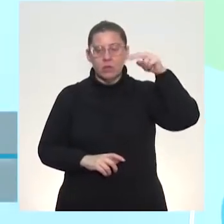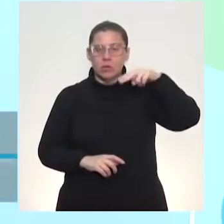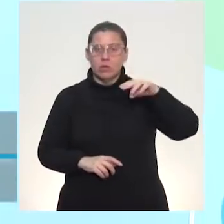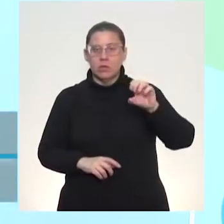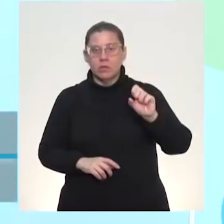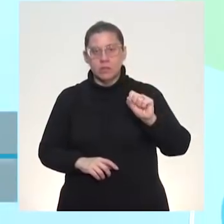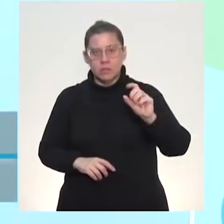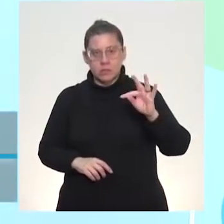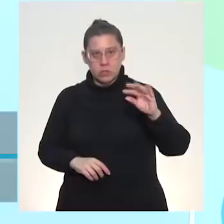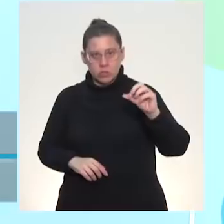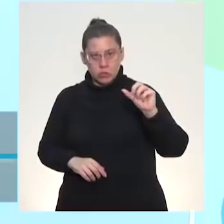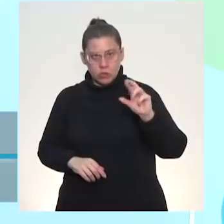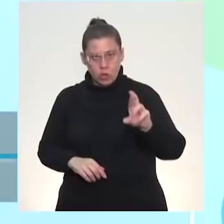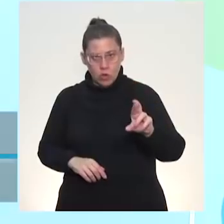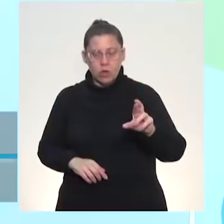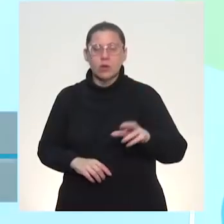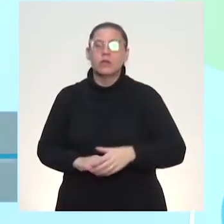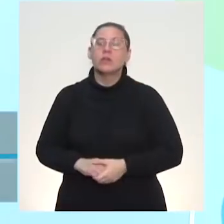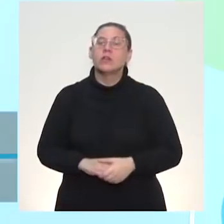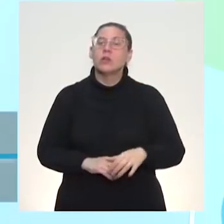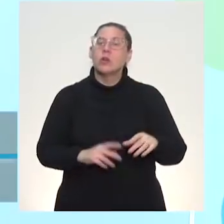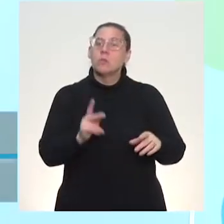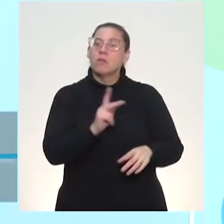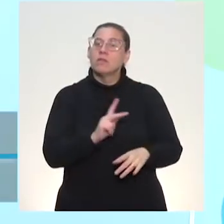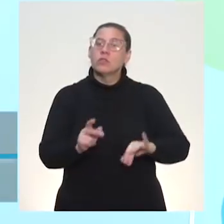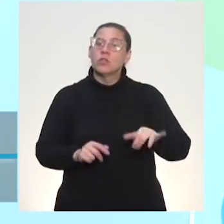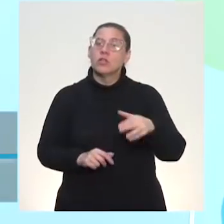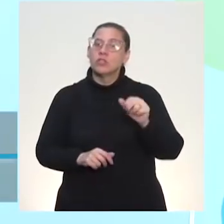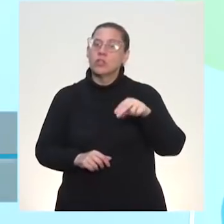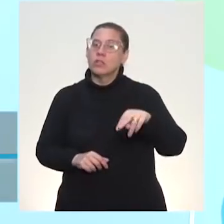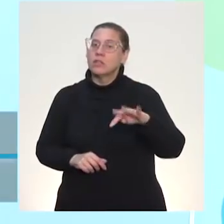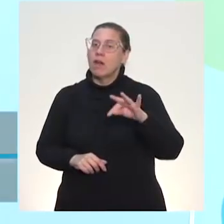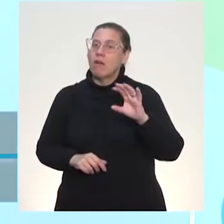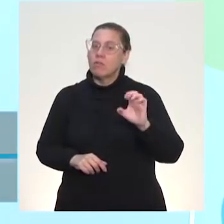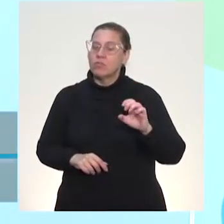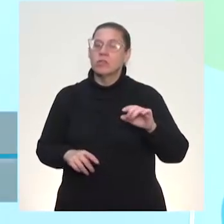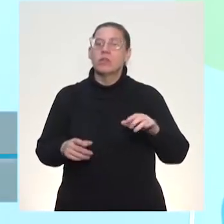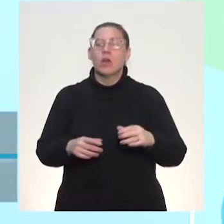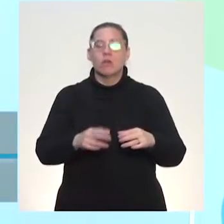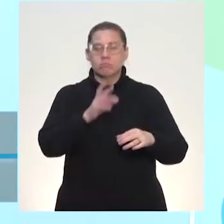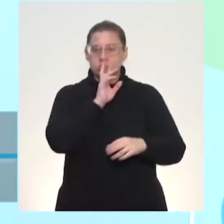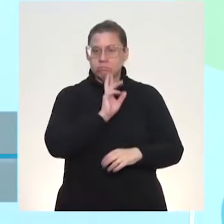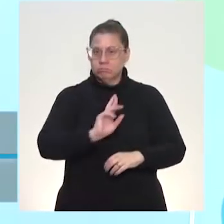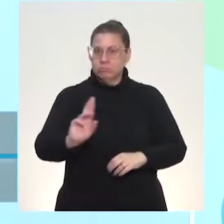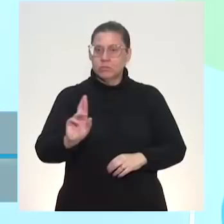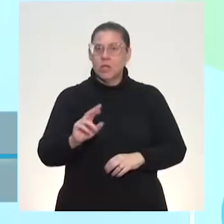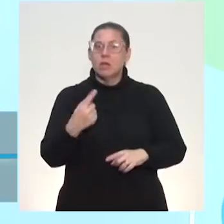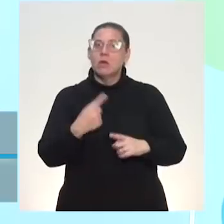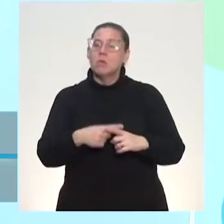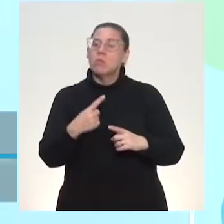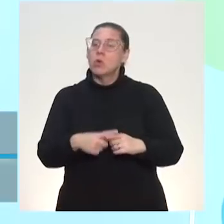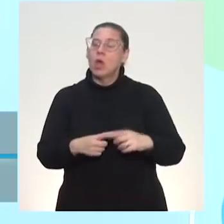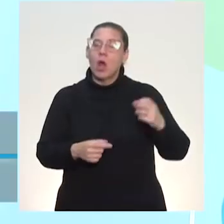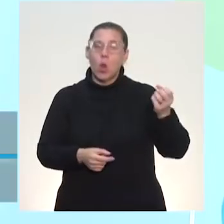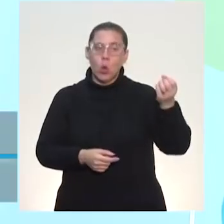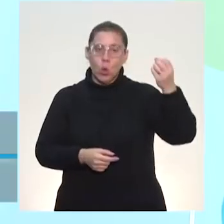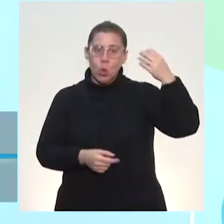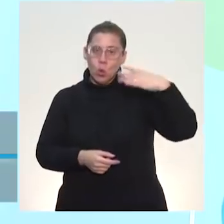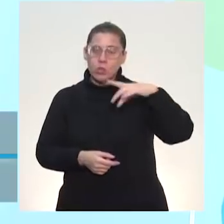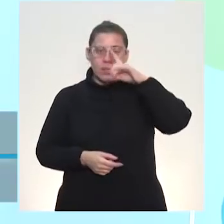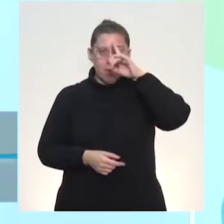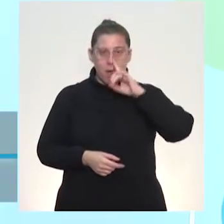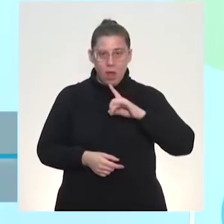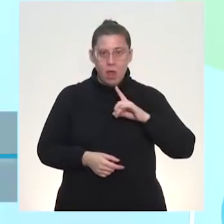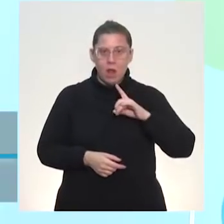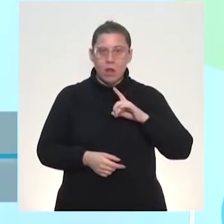com a professora Janete, Fukushima, estão curtindo a aula e responderam. A Raíssa respondeu, né? Porque a lâmpada incandescente libera